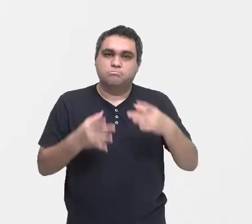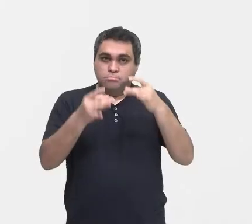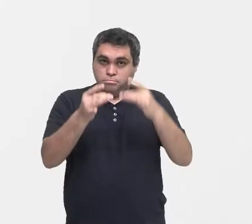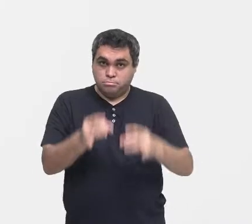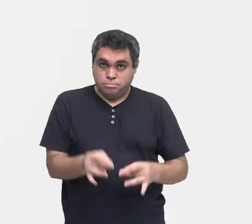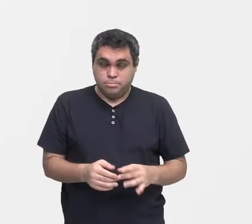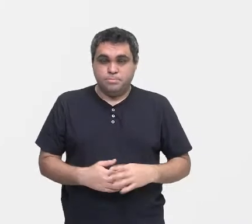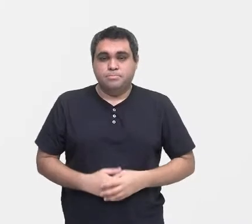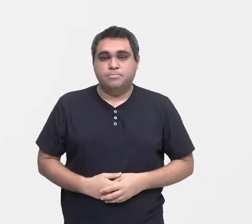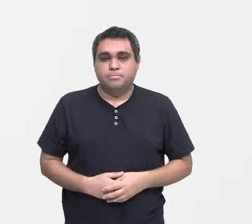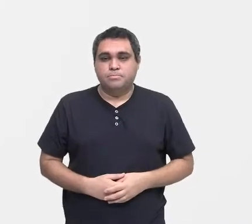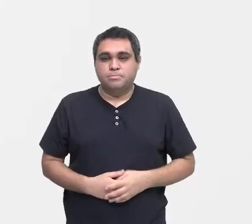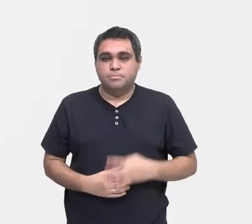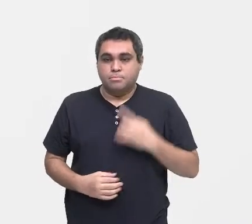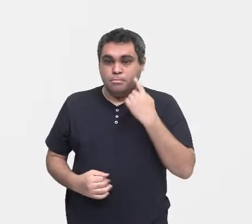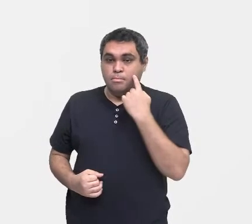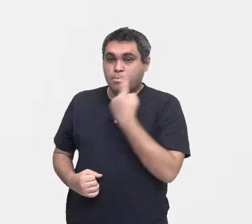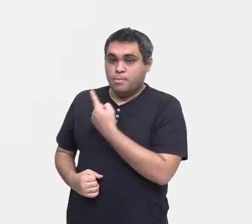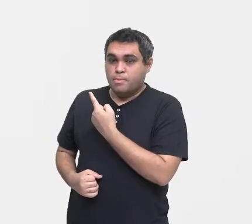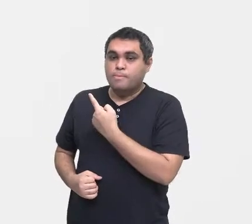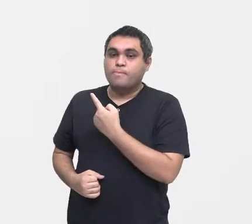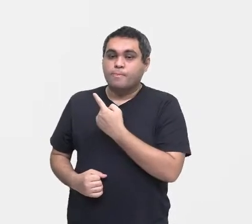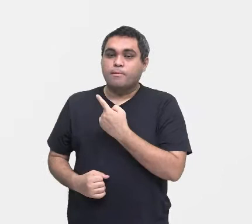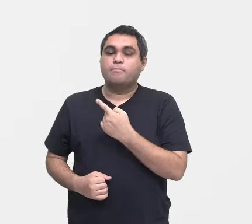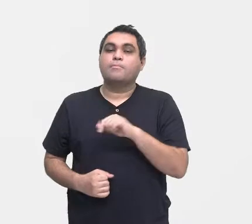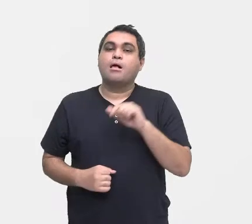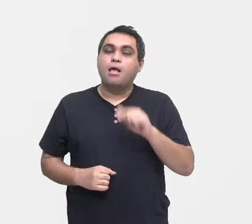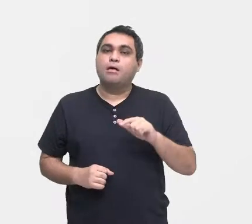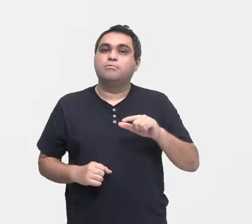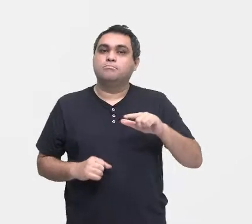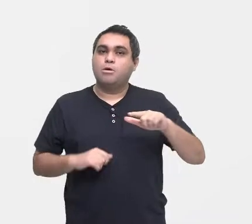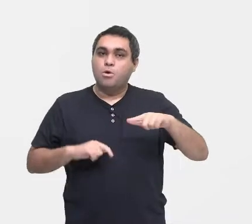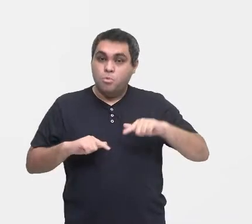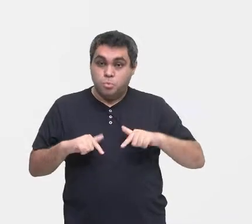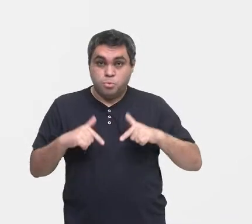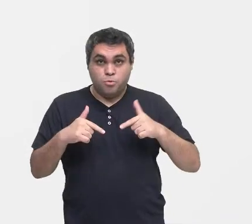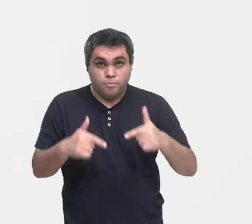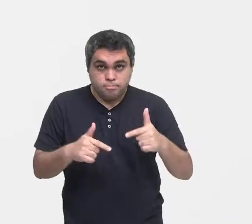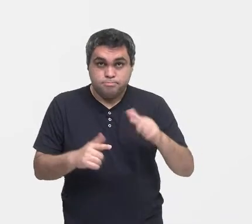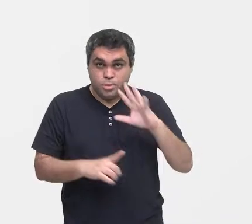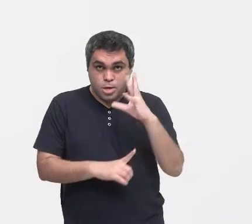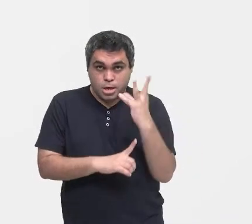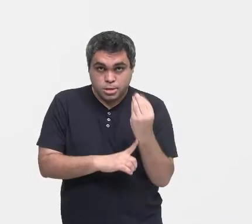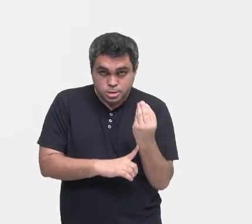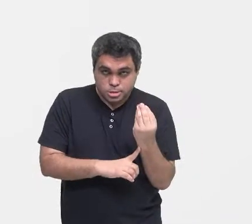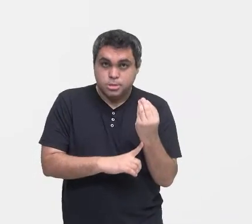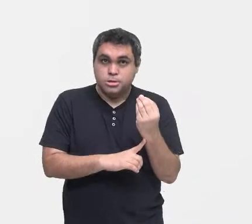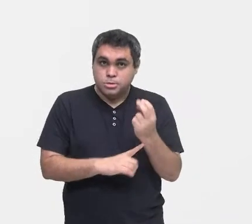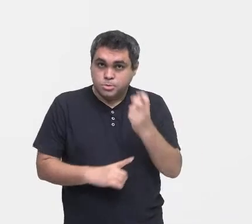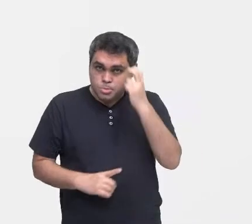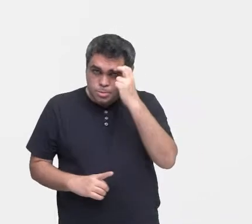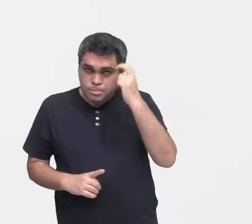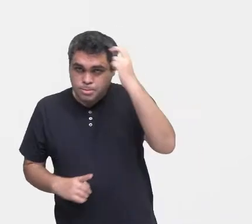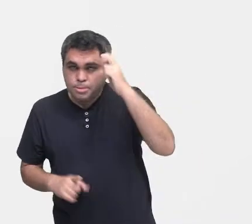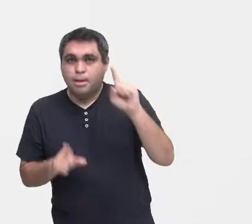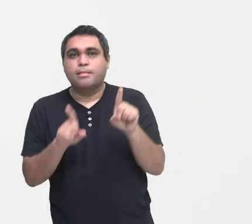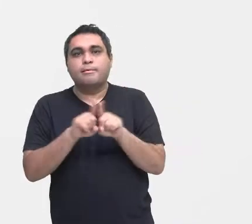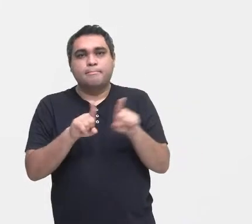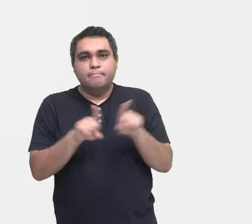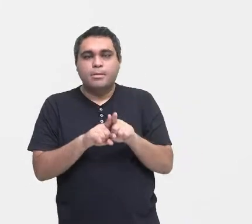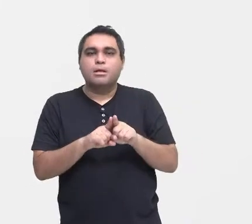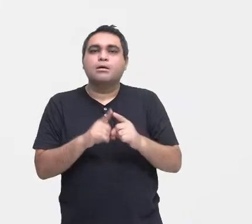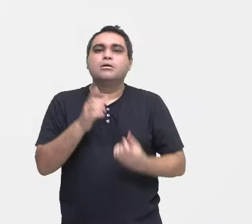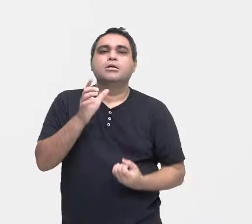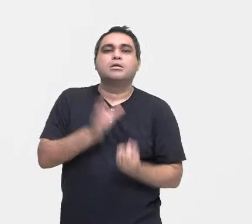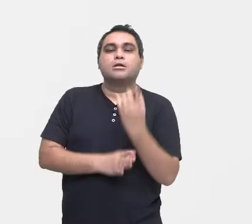observe aí. Então, temos aí o humanismo, que foi um movimento artístico intelectual, surgiu na Itália, no Renascimento,